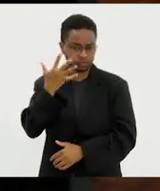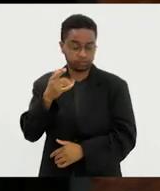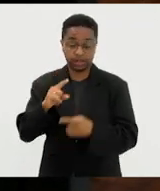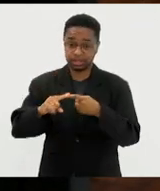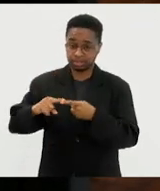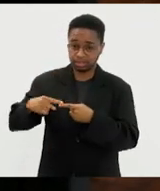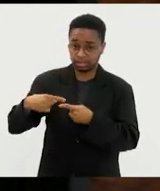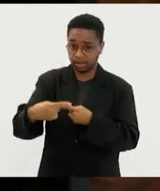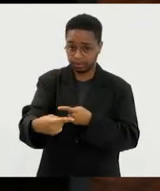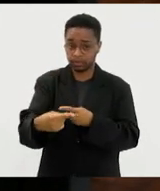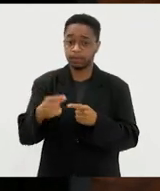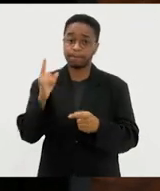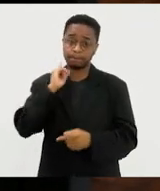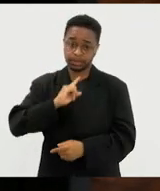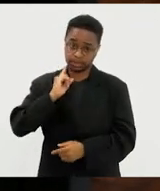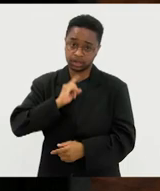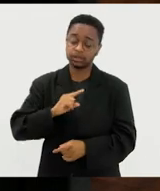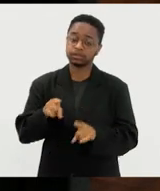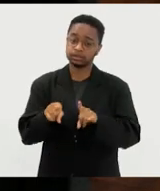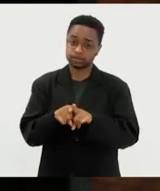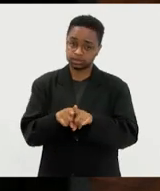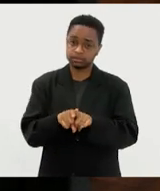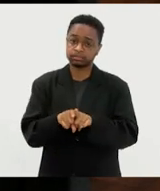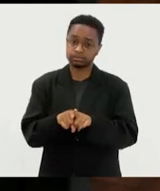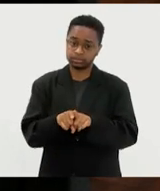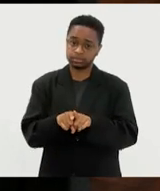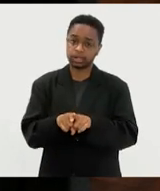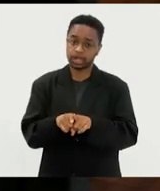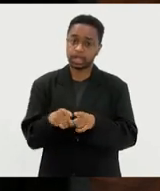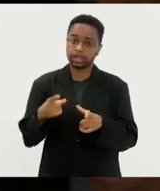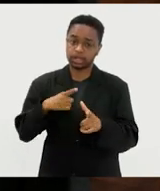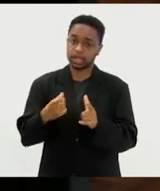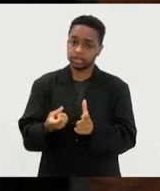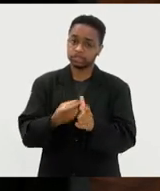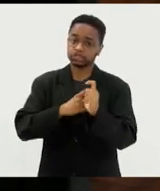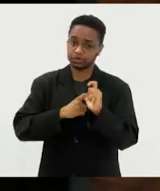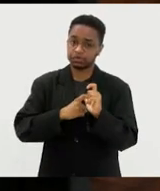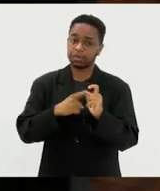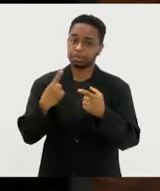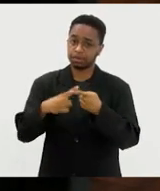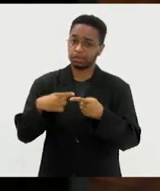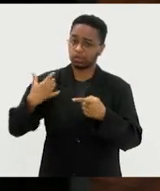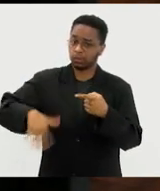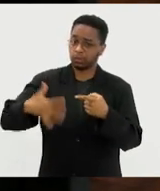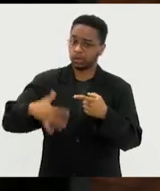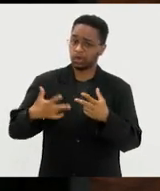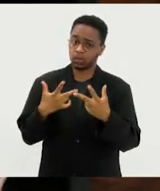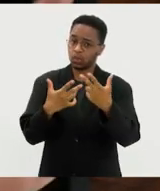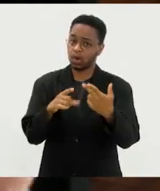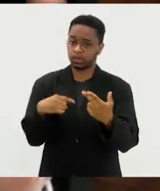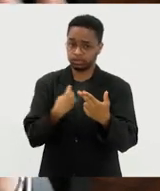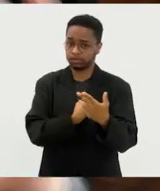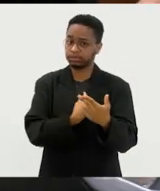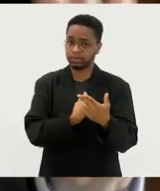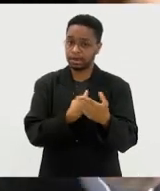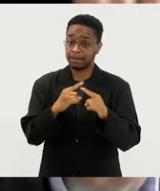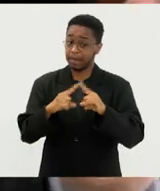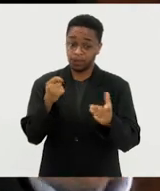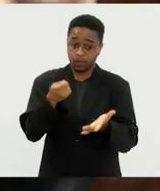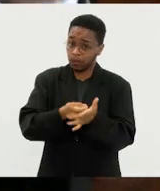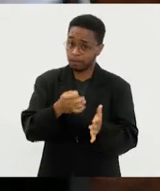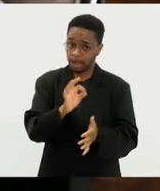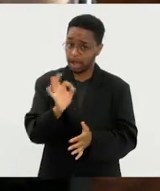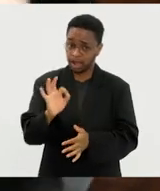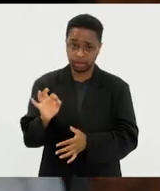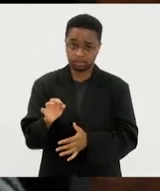Depois, Minas Gerais vai para um vinagre, a dívida de Minas Gerais é do tamanho da nossa. Então, ele não está pagando nada de